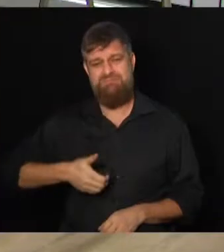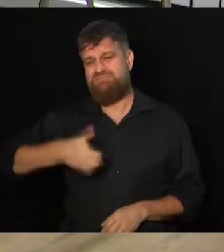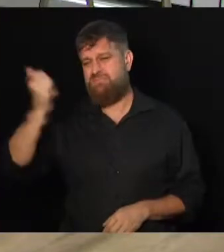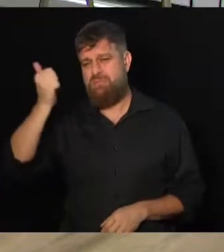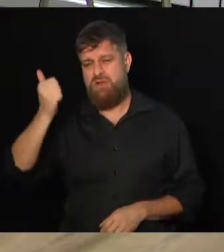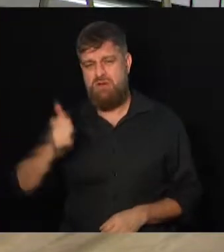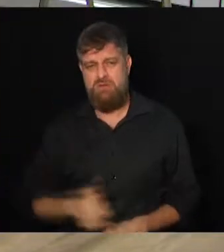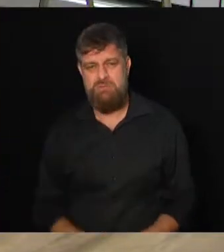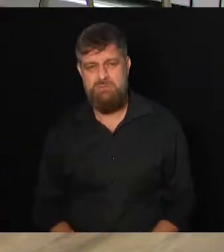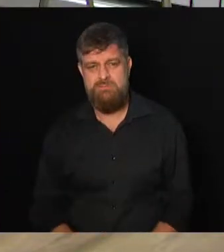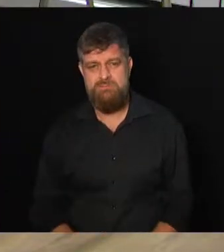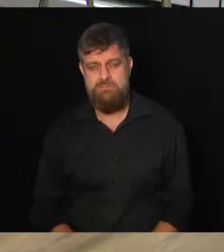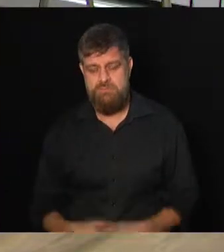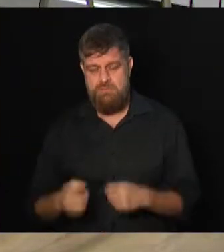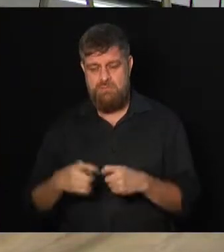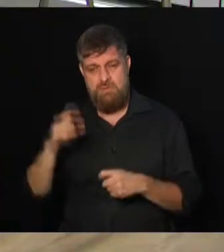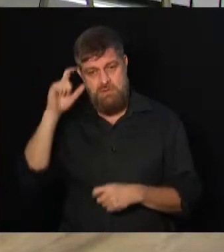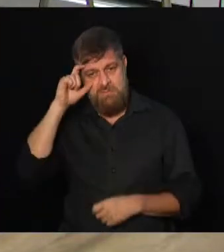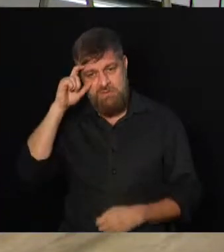Doutor Márcio.